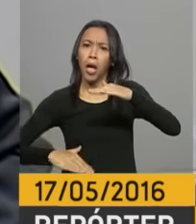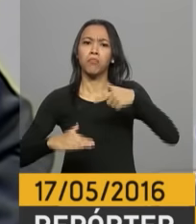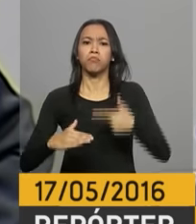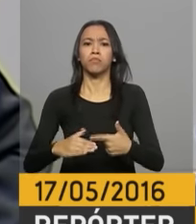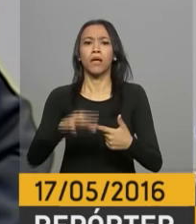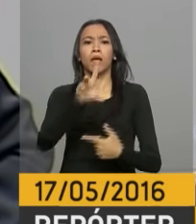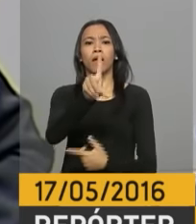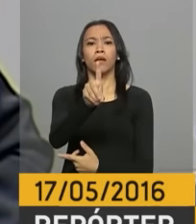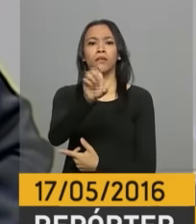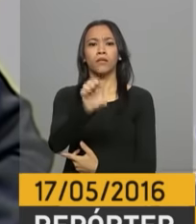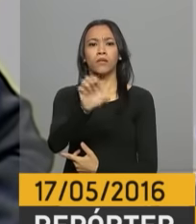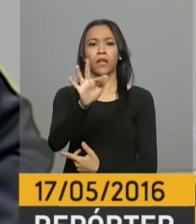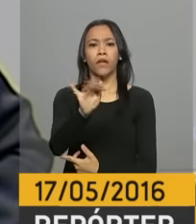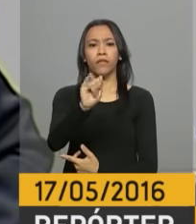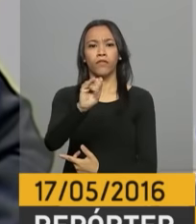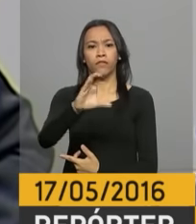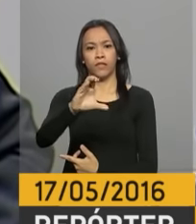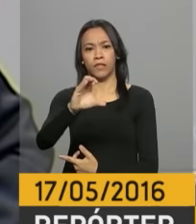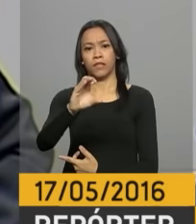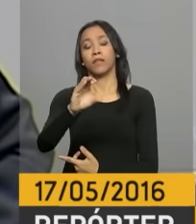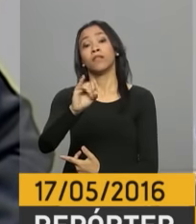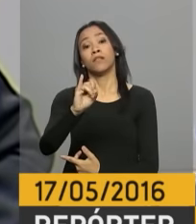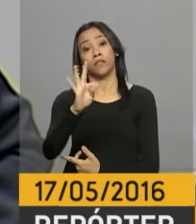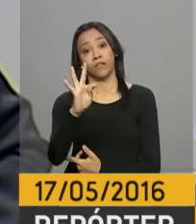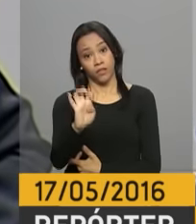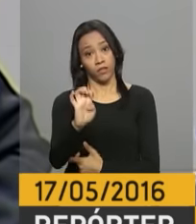algumas hipóteses de trabalho, né?